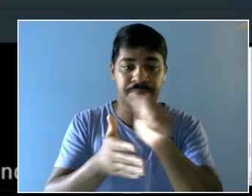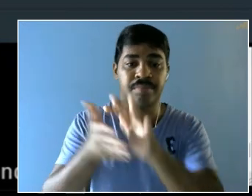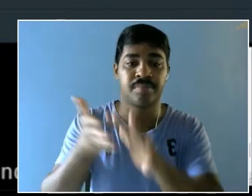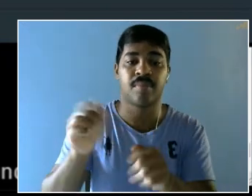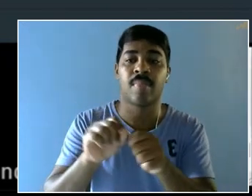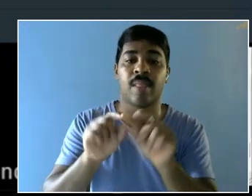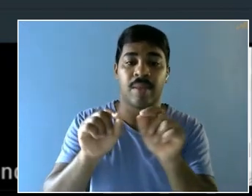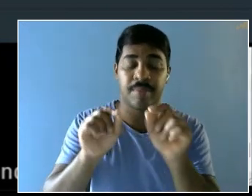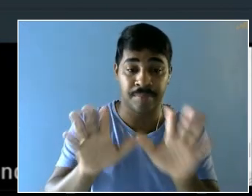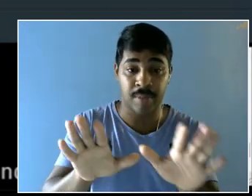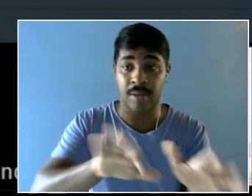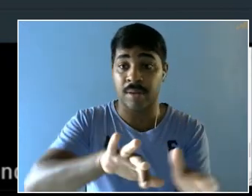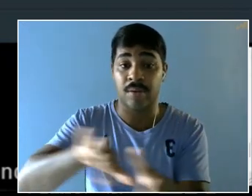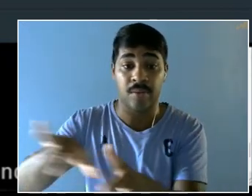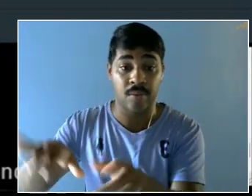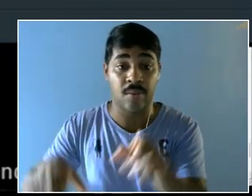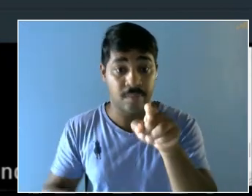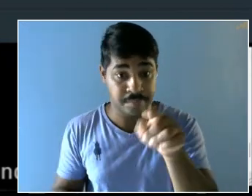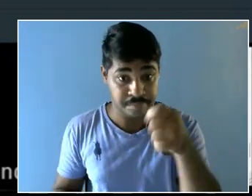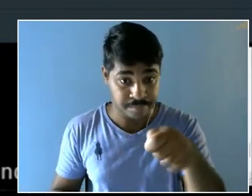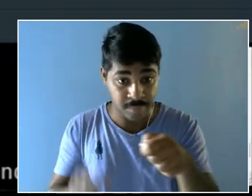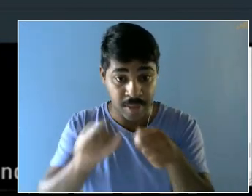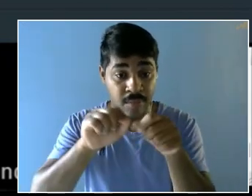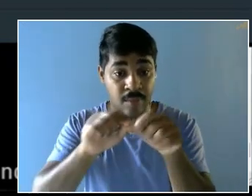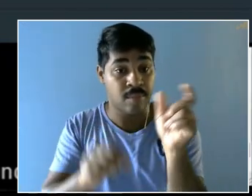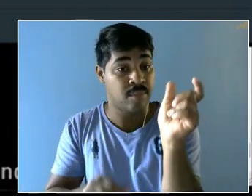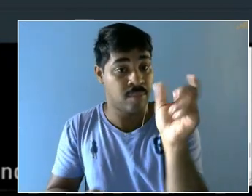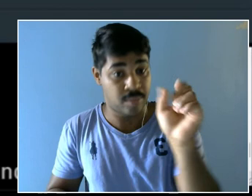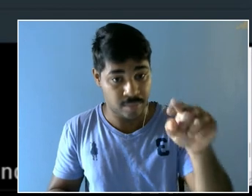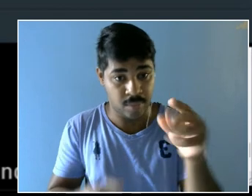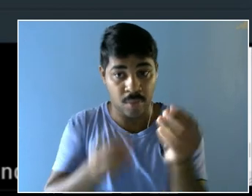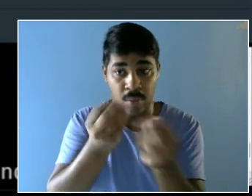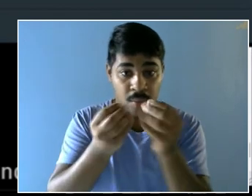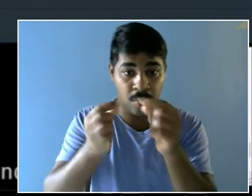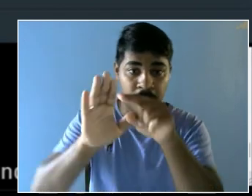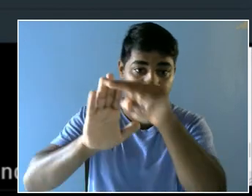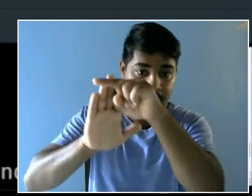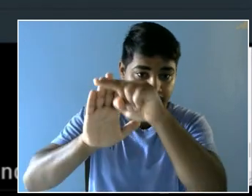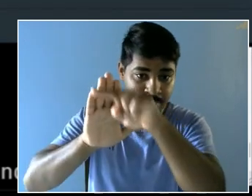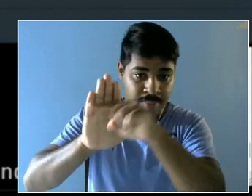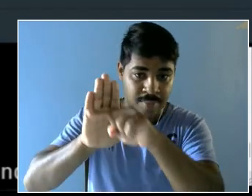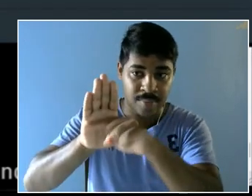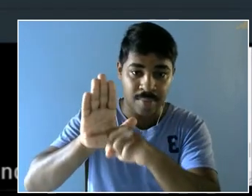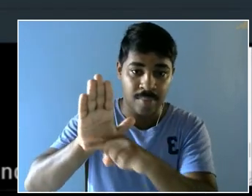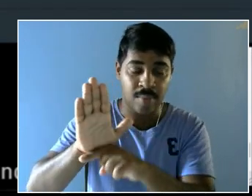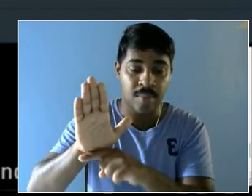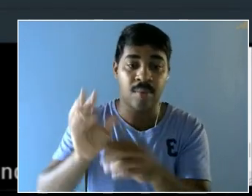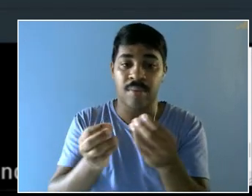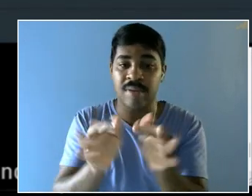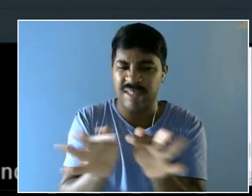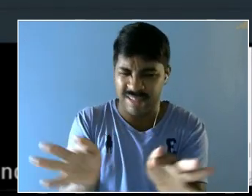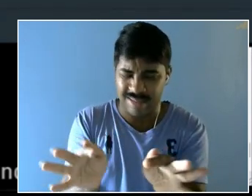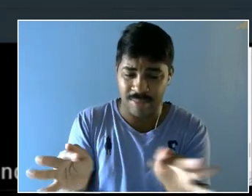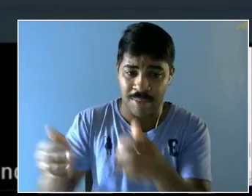usem o enquanto para fazer um programa. E esse programa vai ser bem simples, mas vai ser um pouquinho diferente do que a gente fez